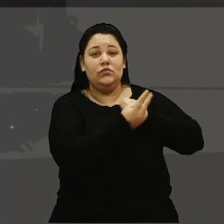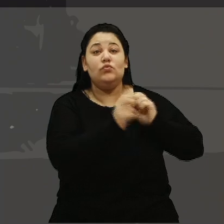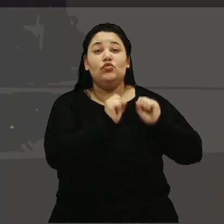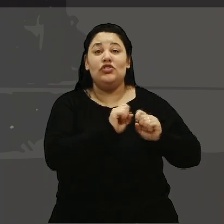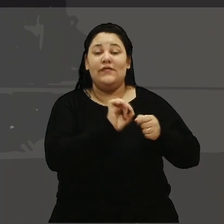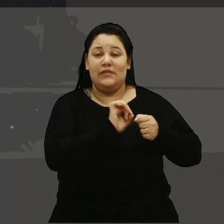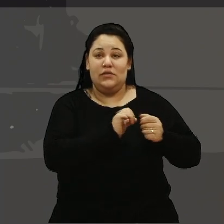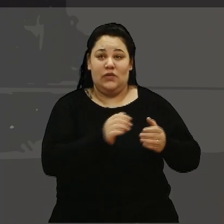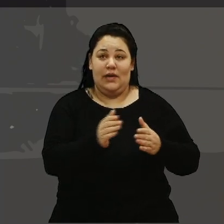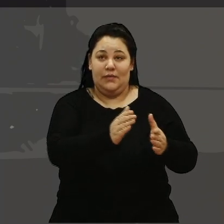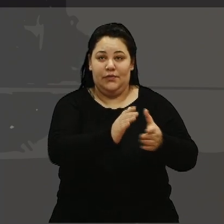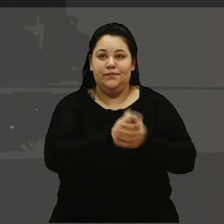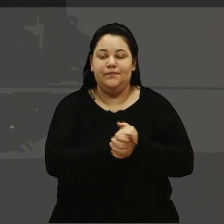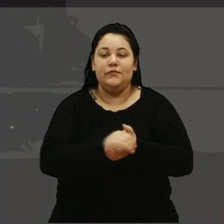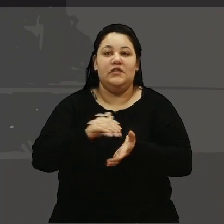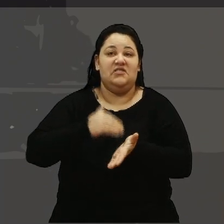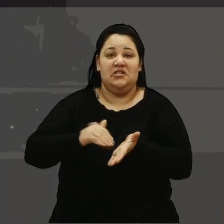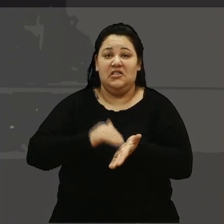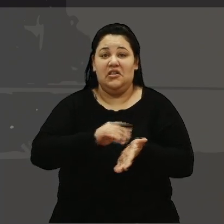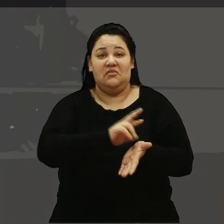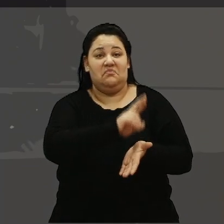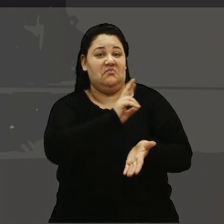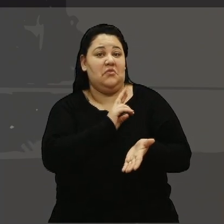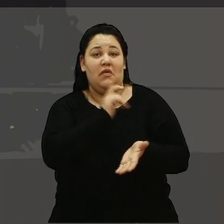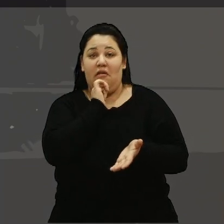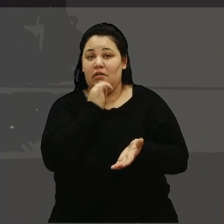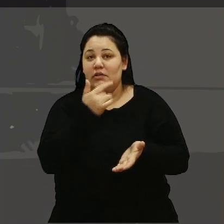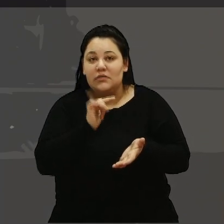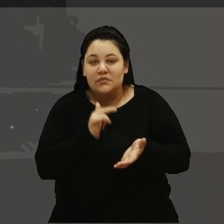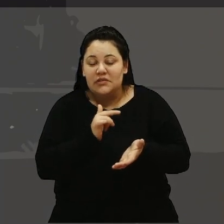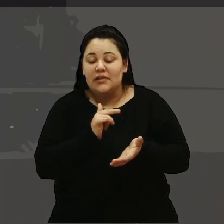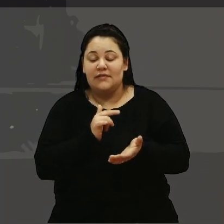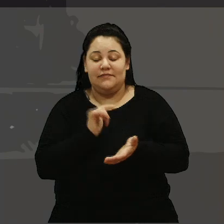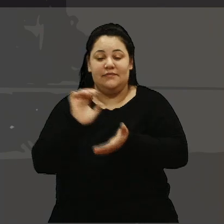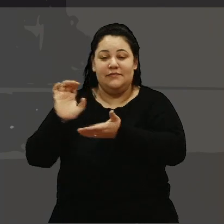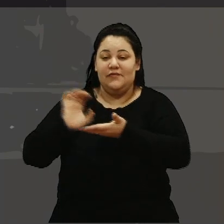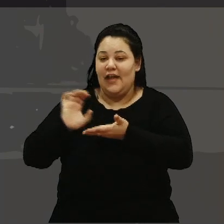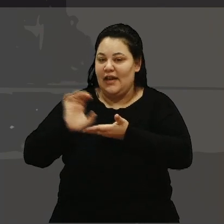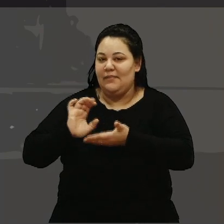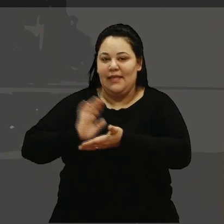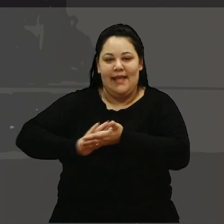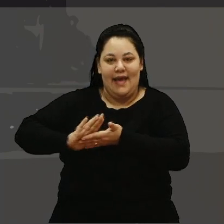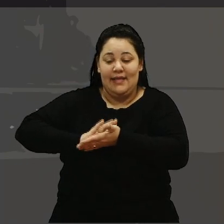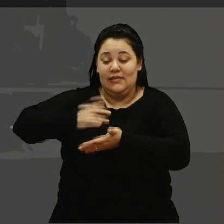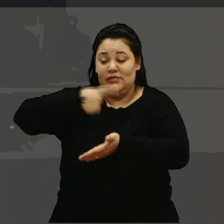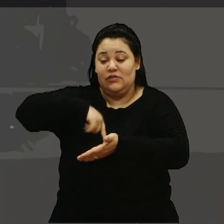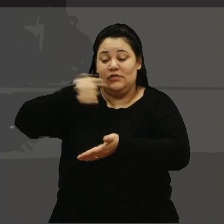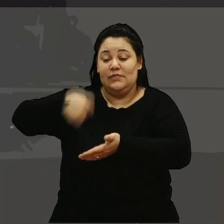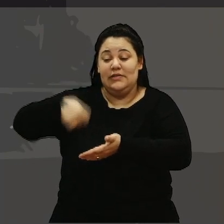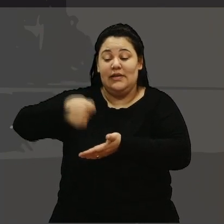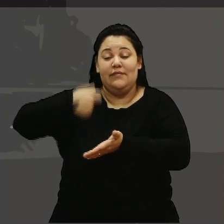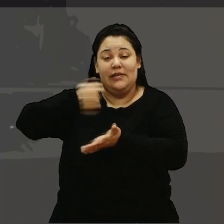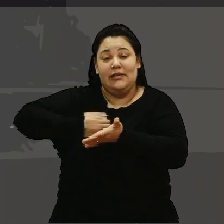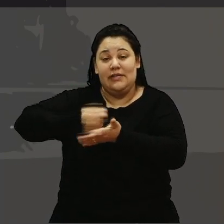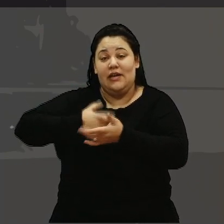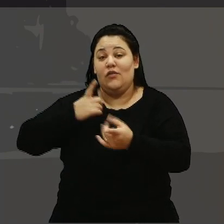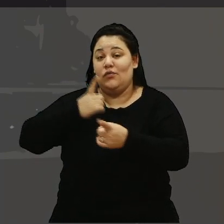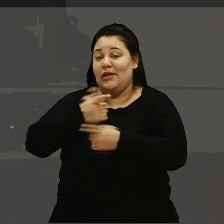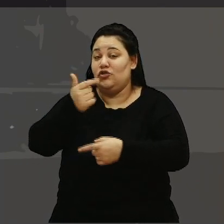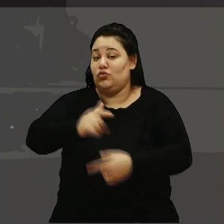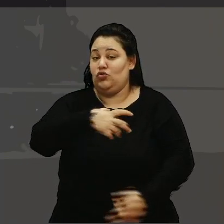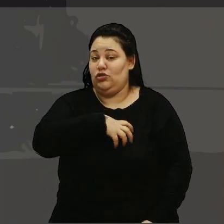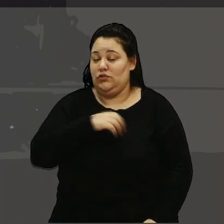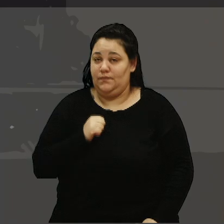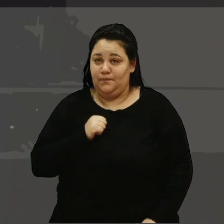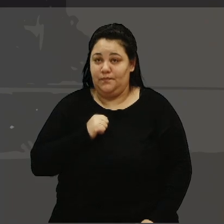O secretário nos falou que não tinham recursos, enfim, né, que teríamos que buscar de uma outra maneira. Ali a gente